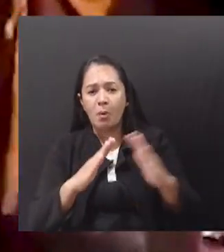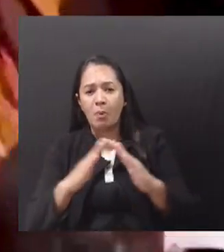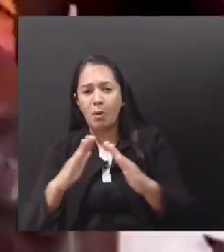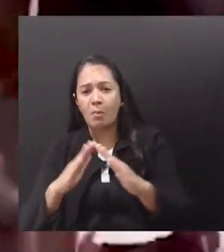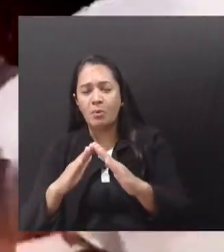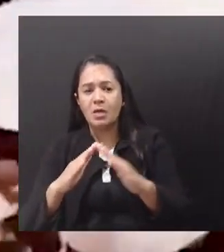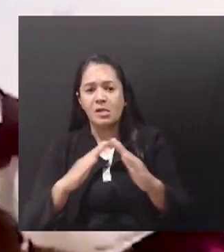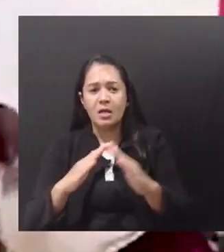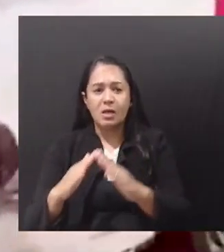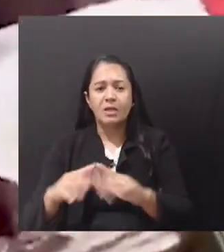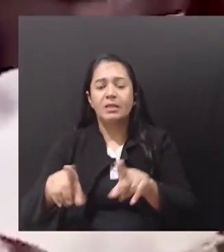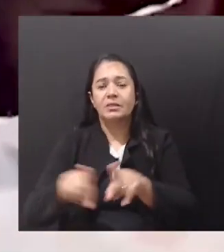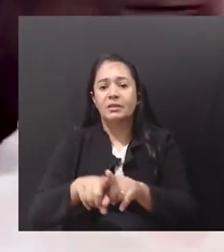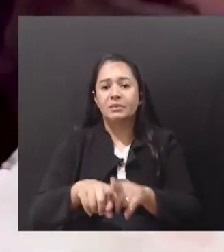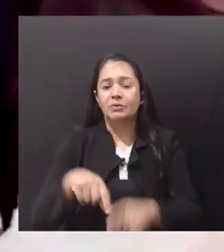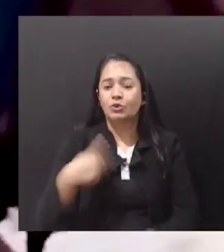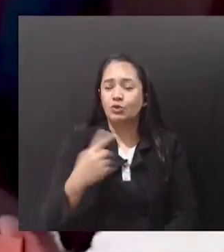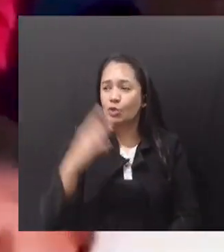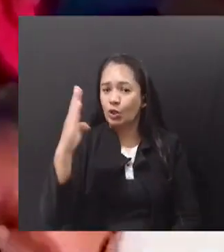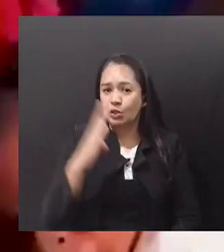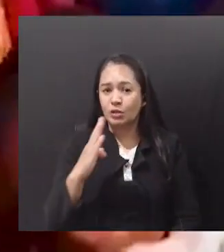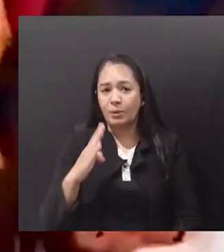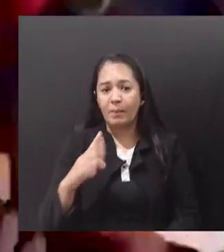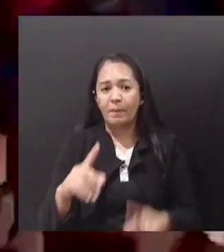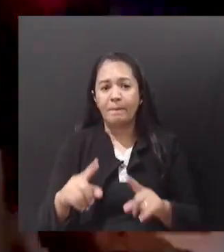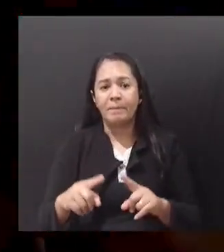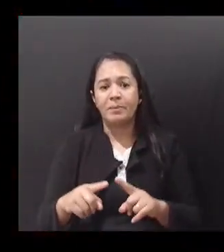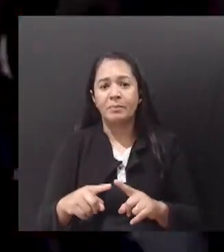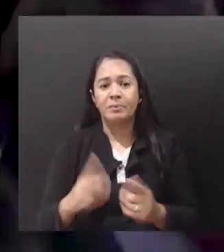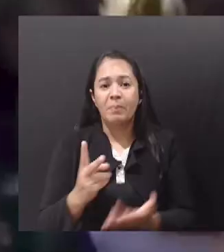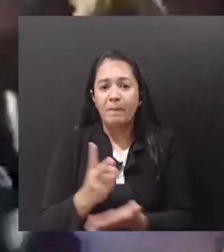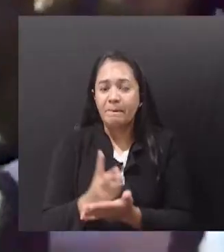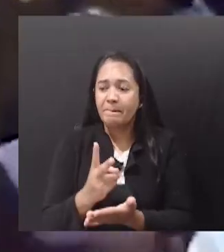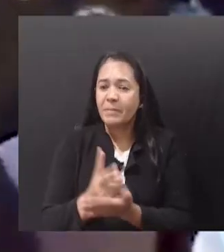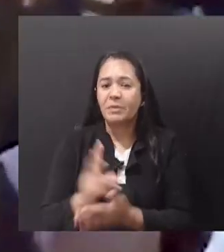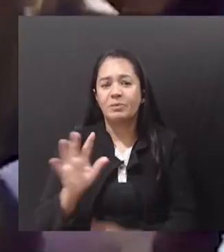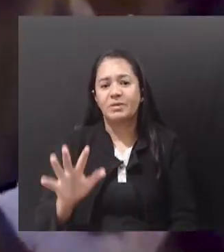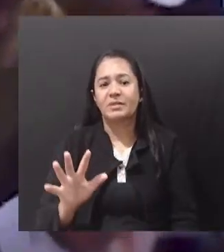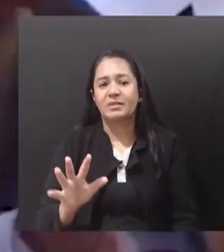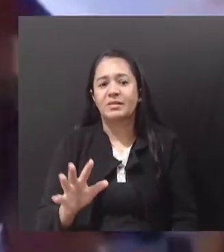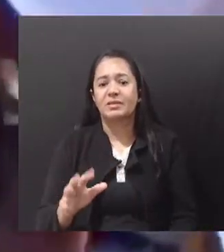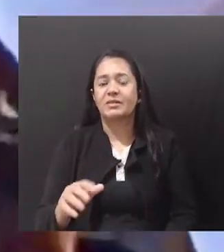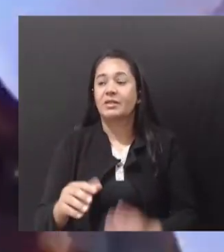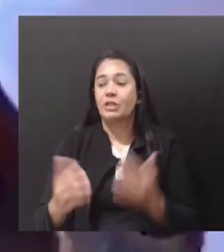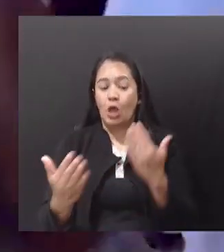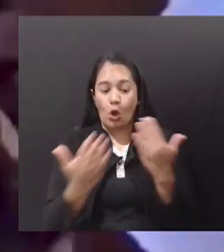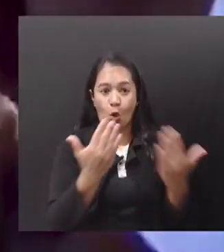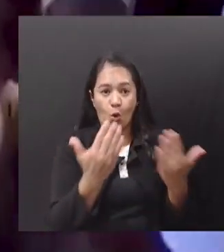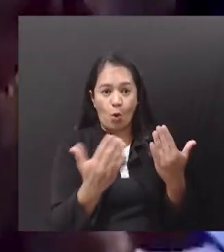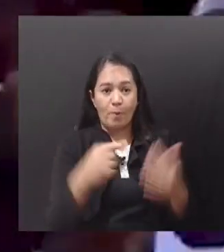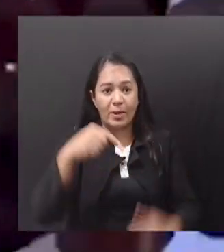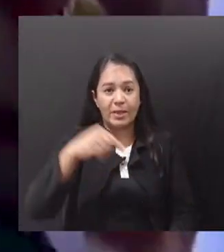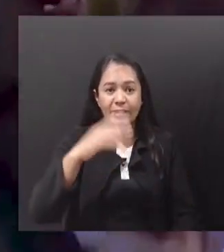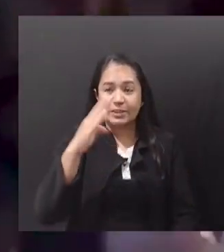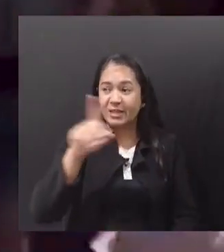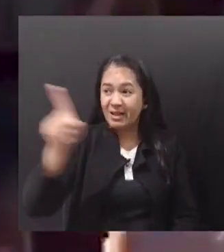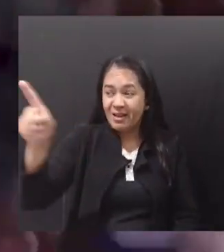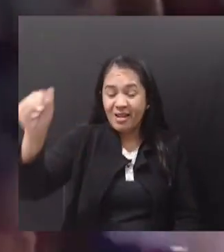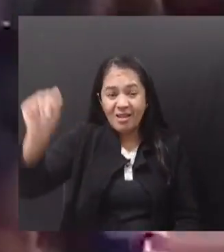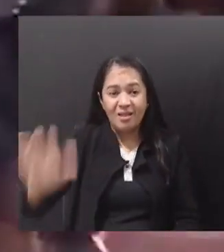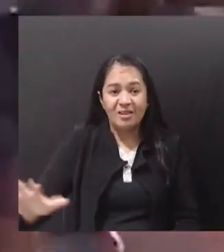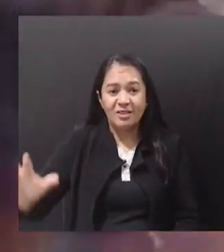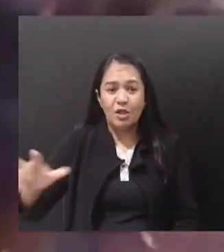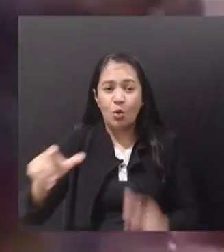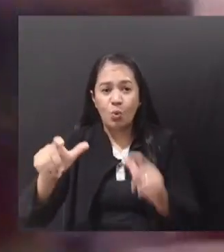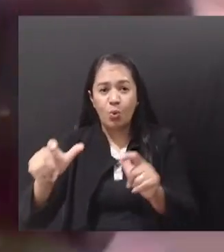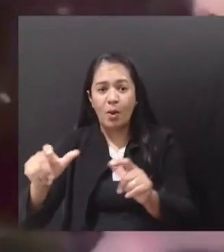os rincões do nosso país. E que mesmo assim, ainda em relação ao que tem lá na África, esses lugares